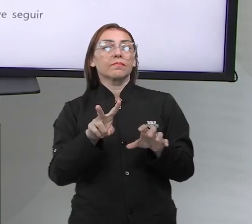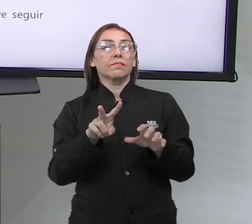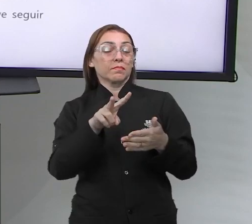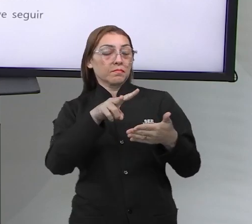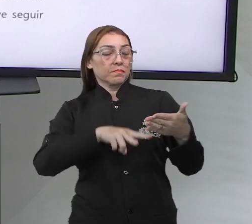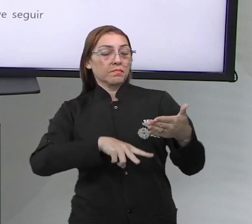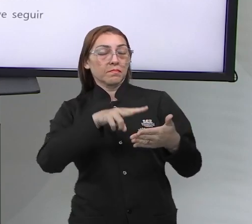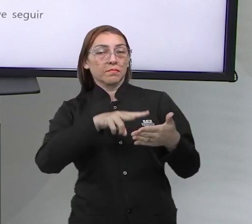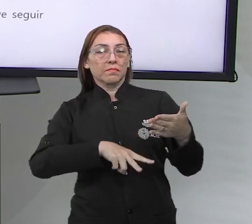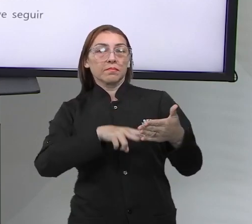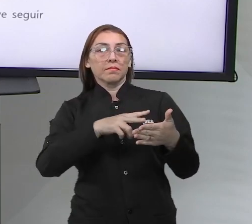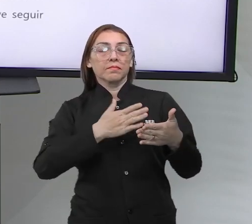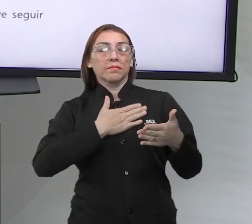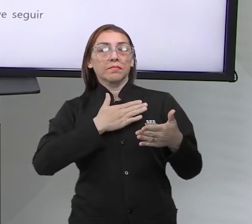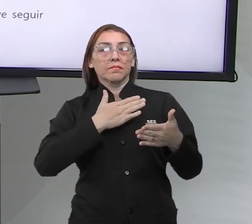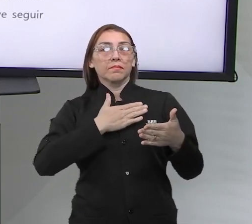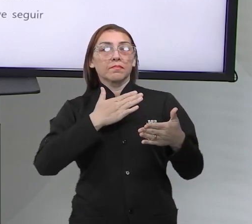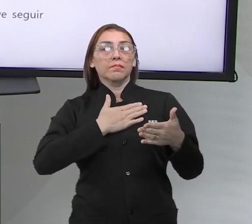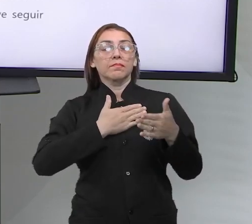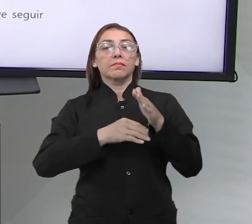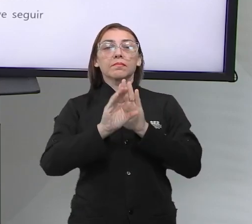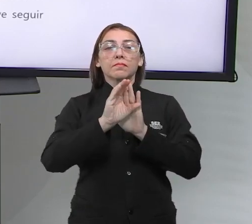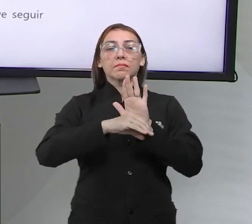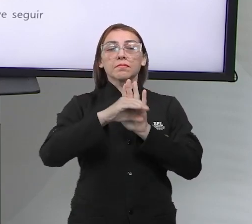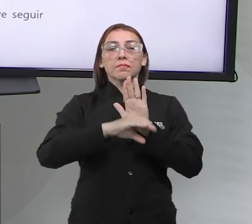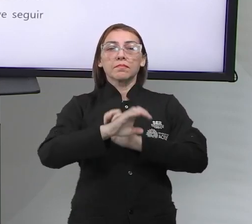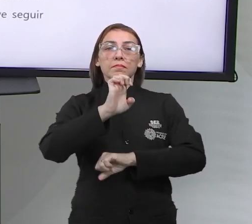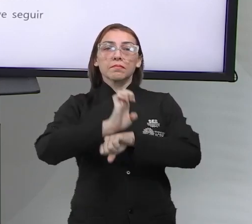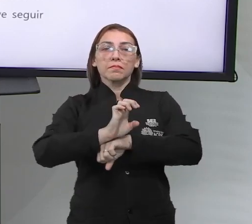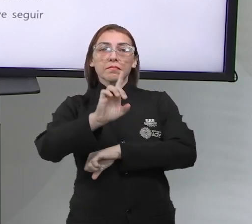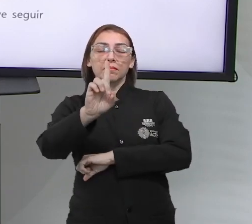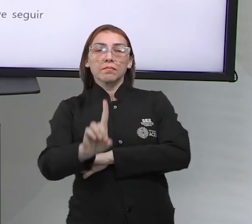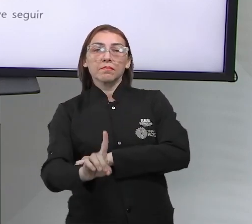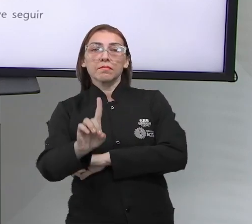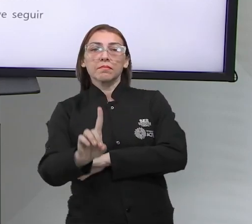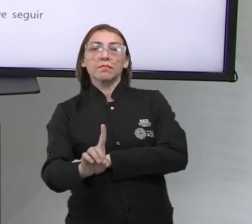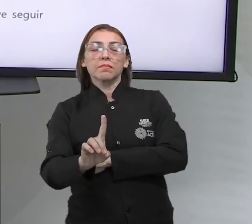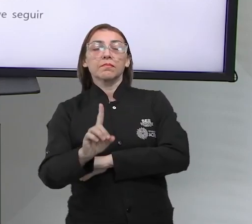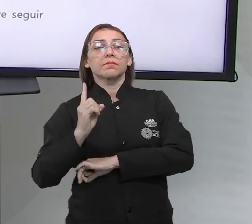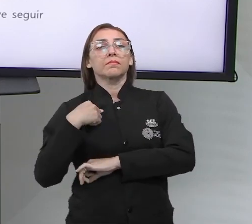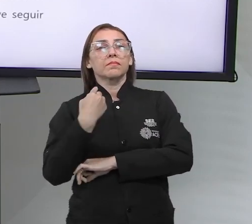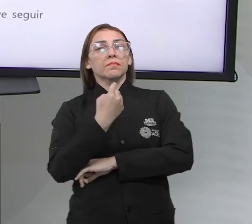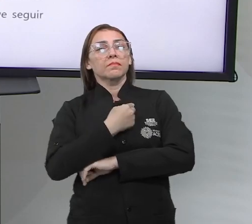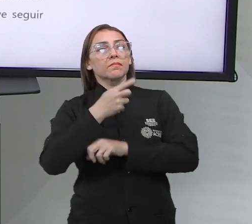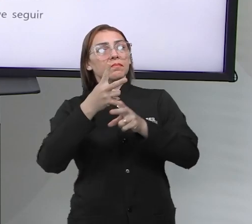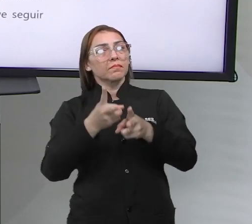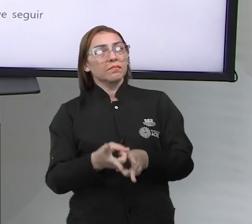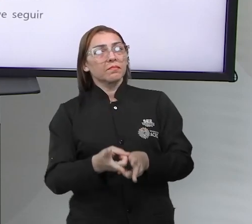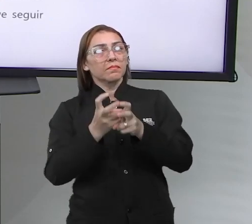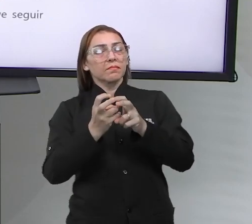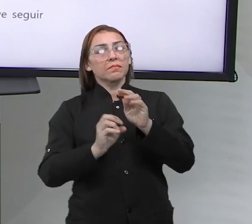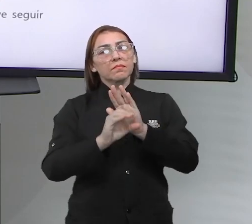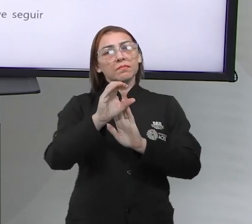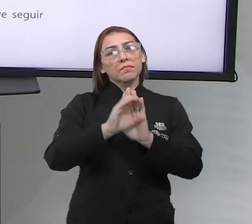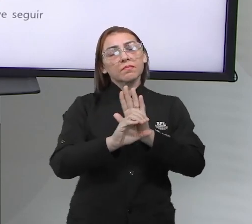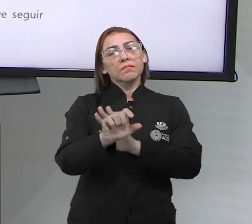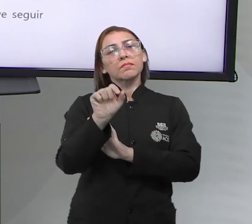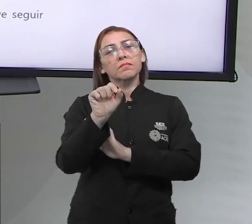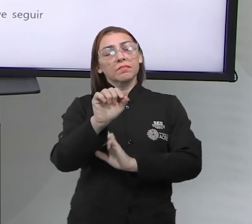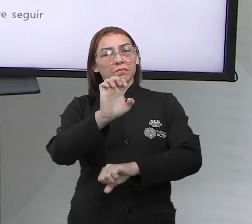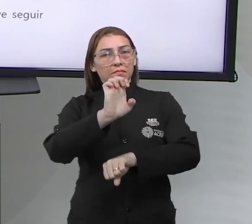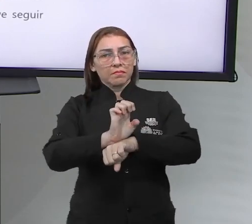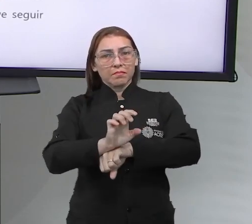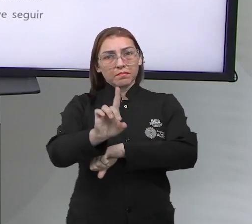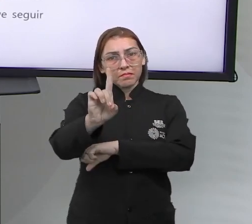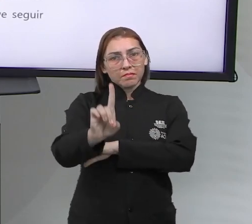leitura minha a respeito do conceito do Estado de Direito. E nós vimos nesse conceito que o Estado